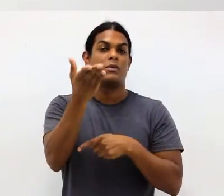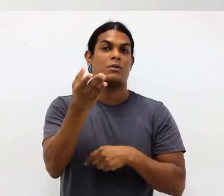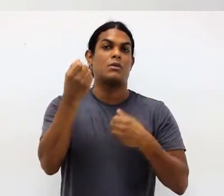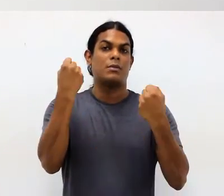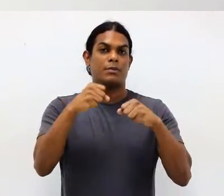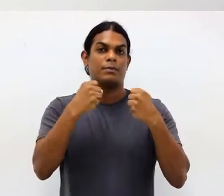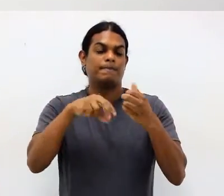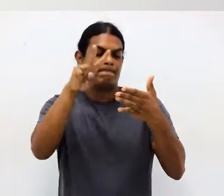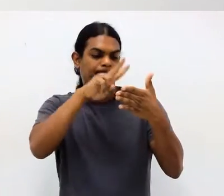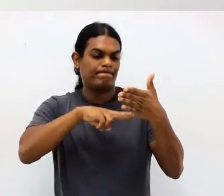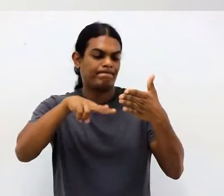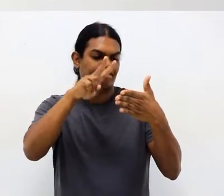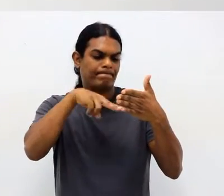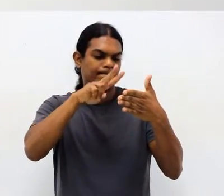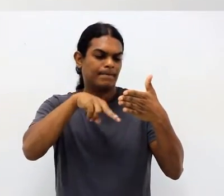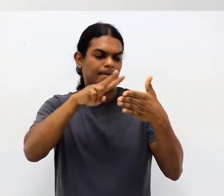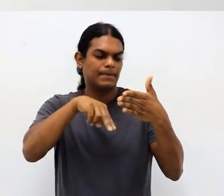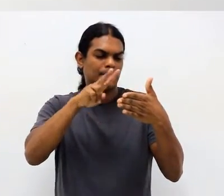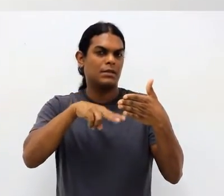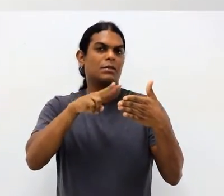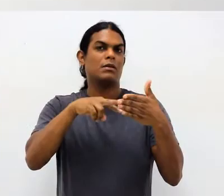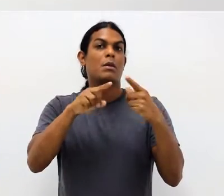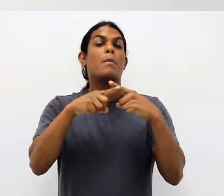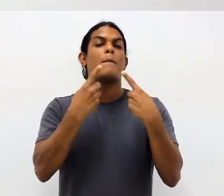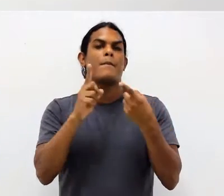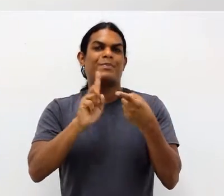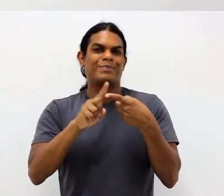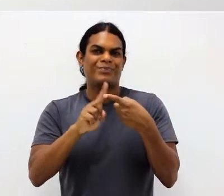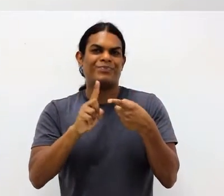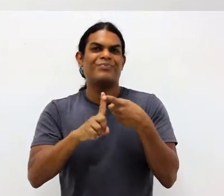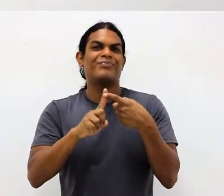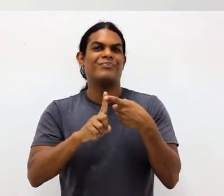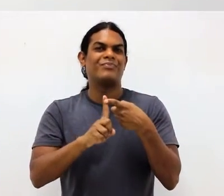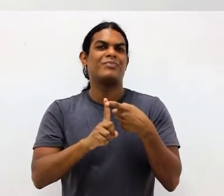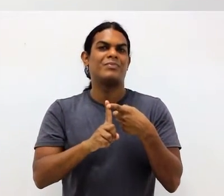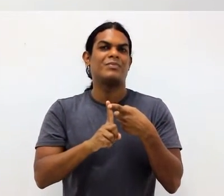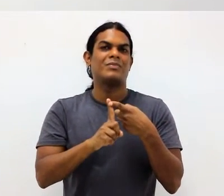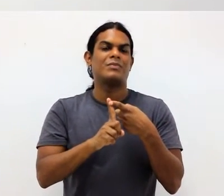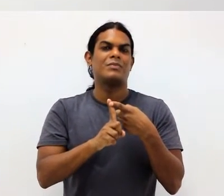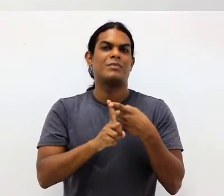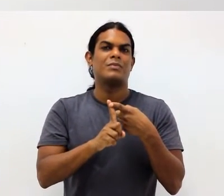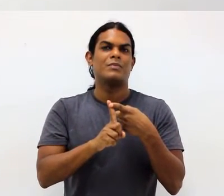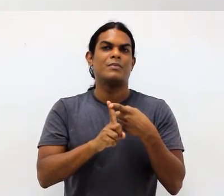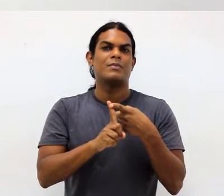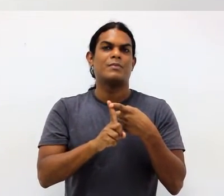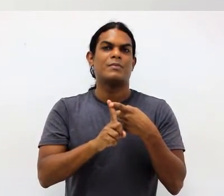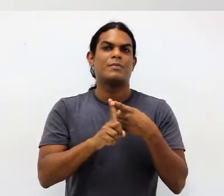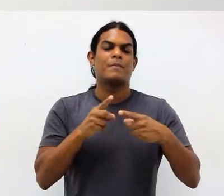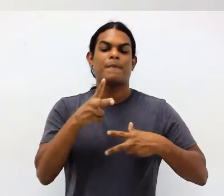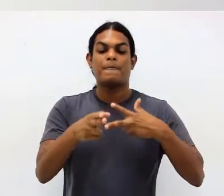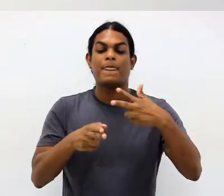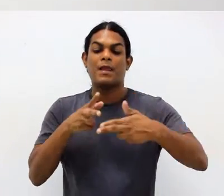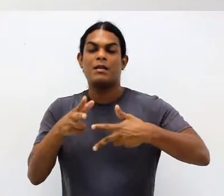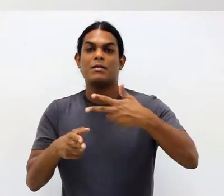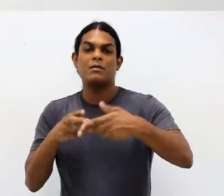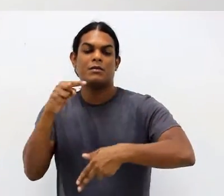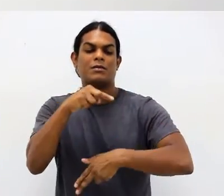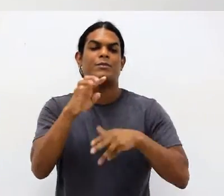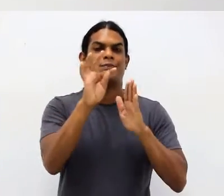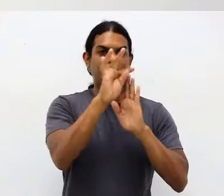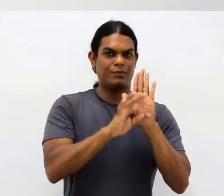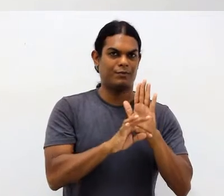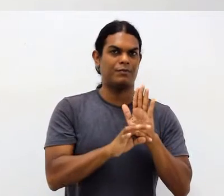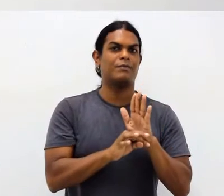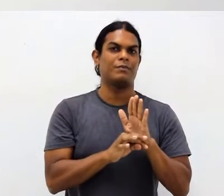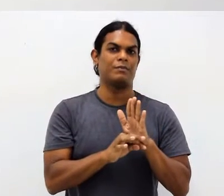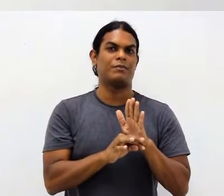só assistir como telespectador, ver ou ler, como ele pode modificar aquele material que foi produzido. E aí